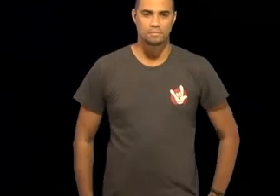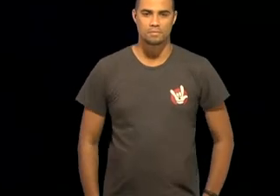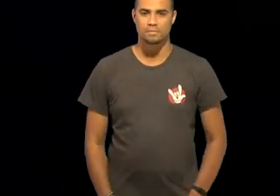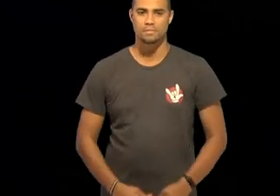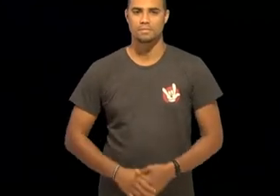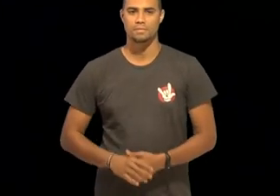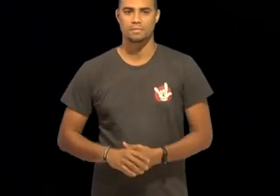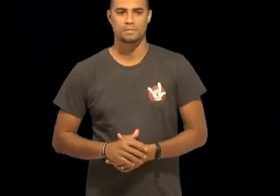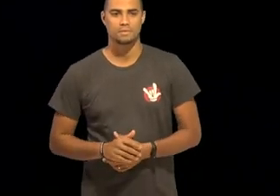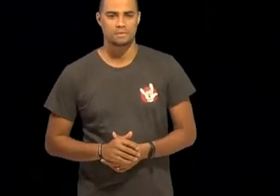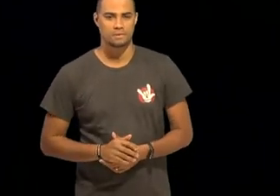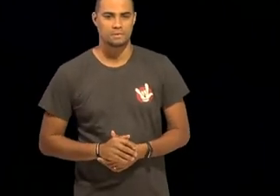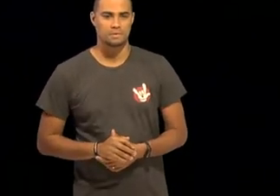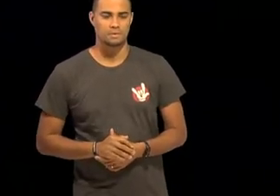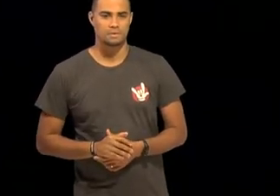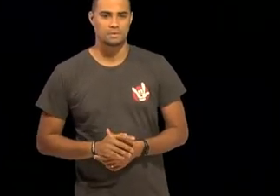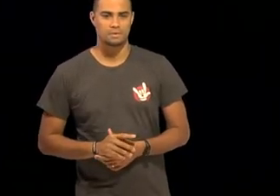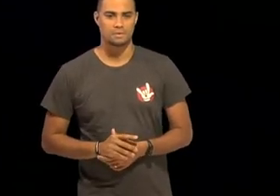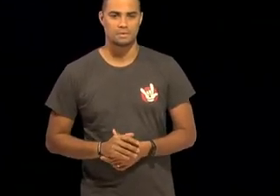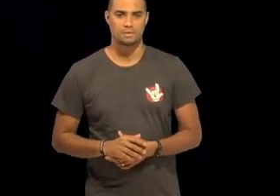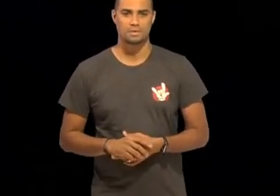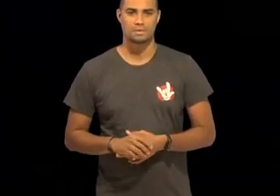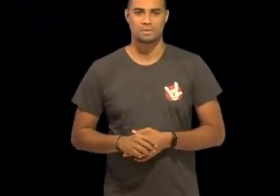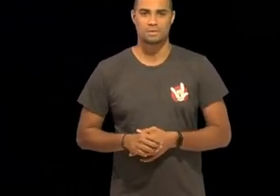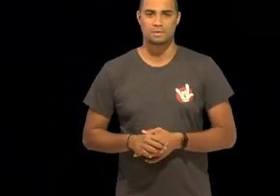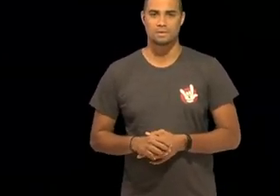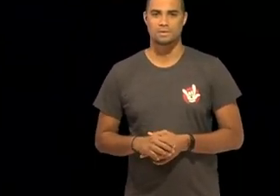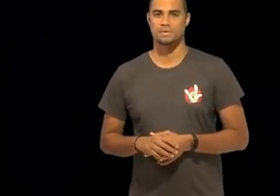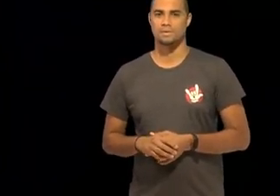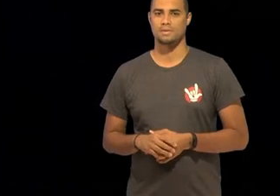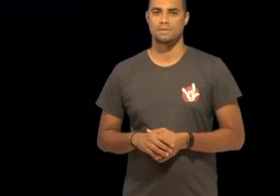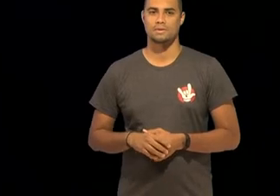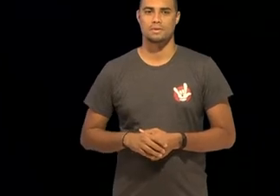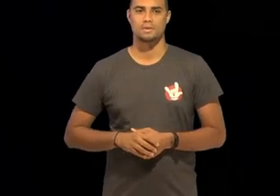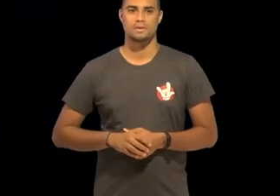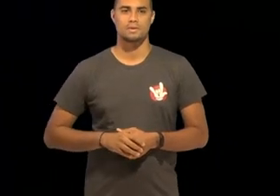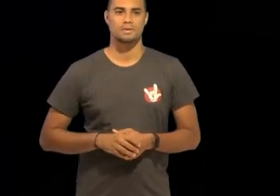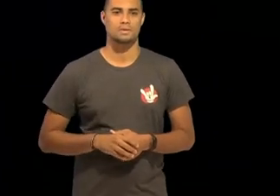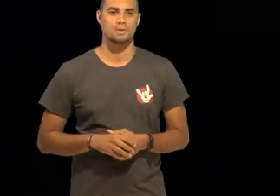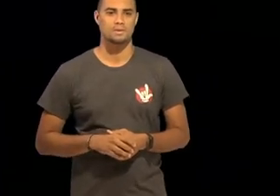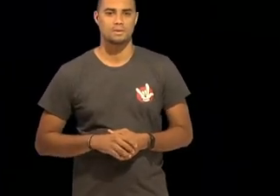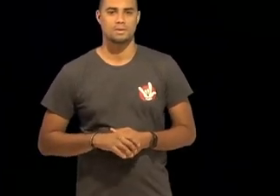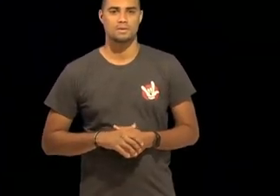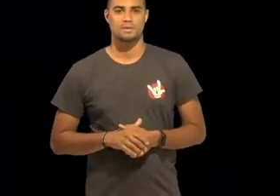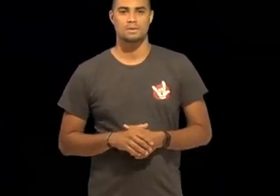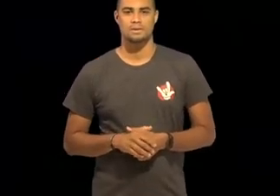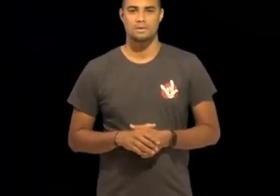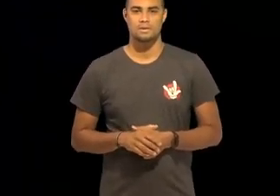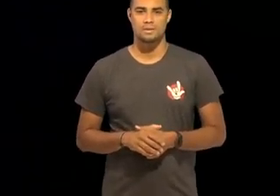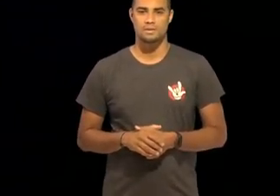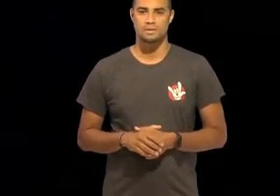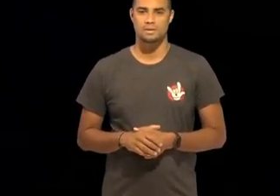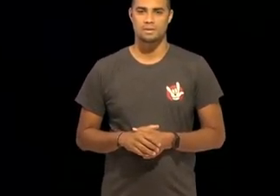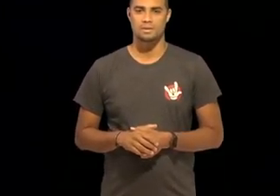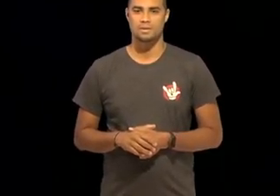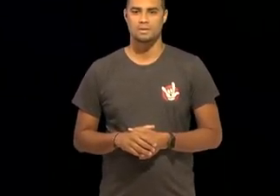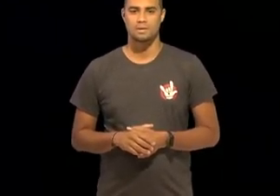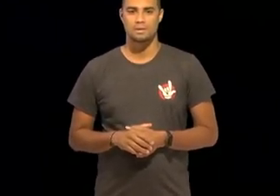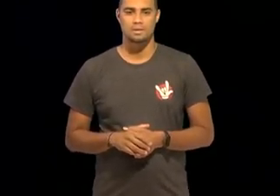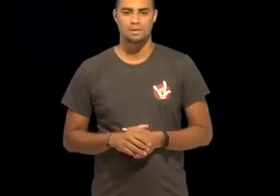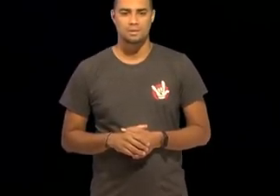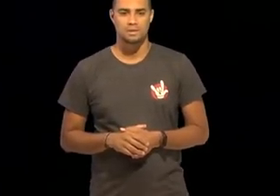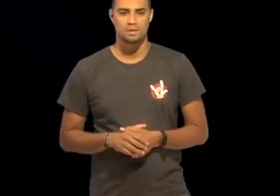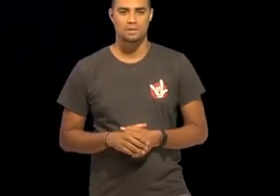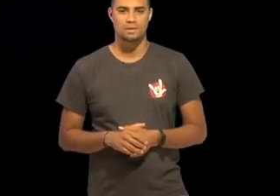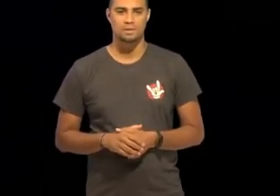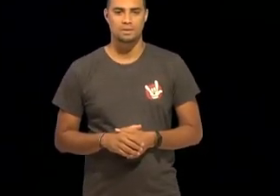da supervisão diária do Hugo. Pode ser que seja. Falaram que não é. Estão entrando aí para checar se o perfil